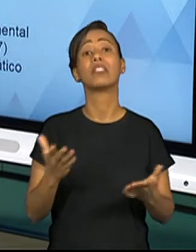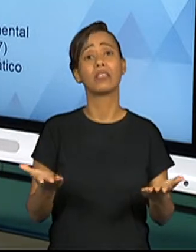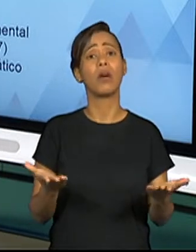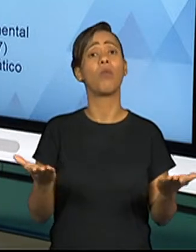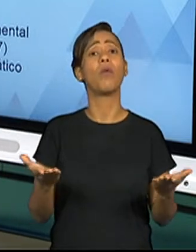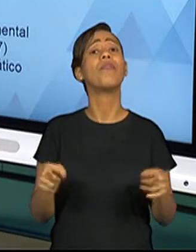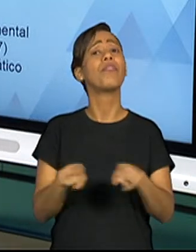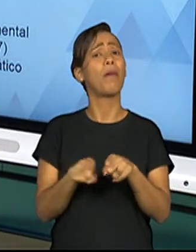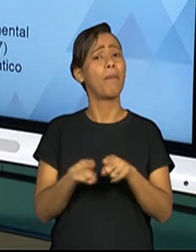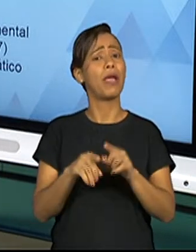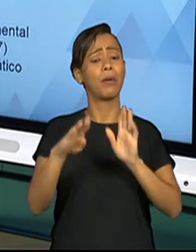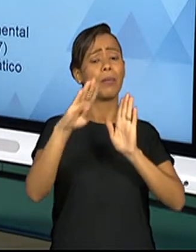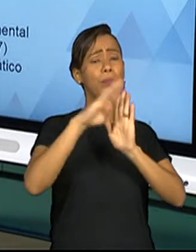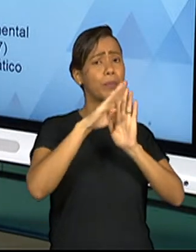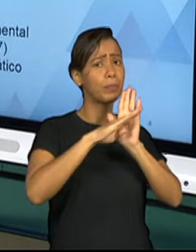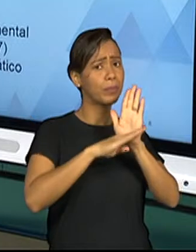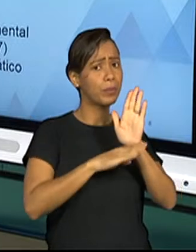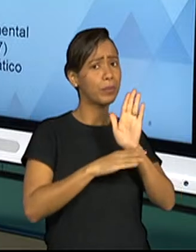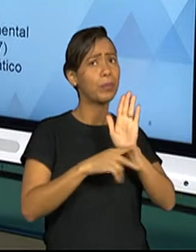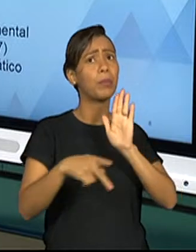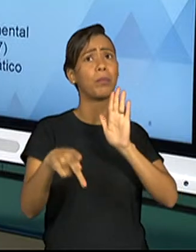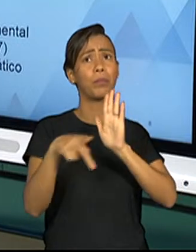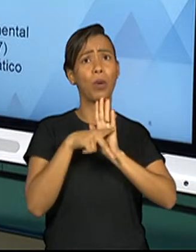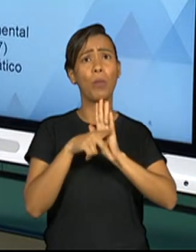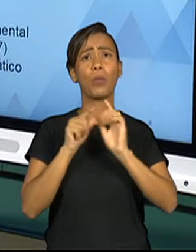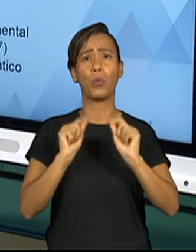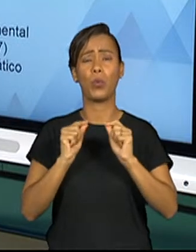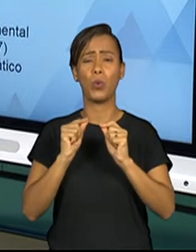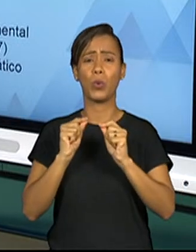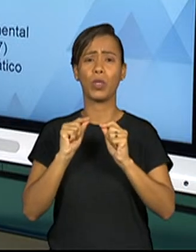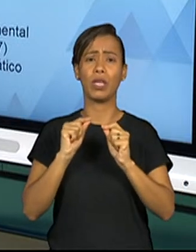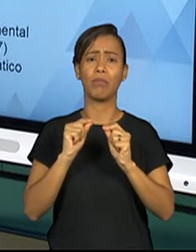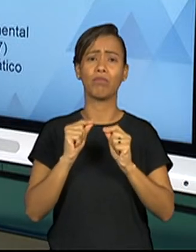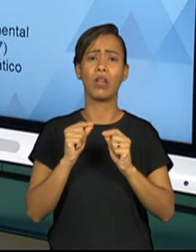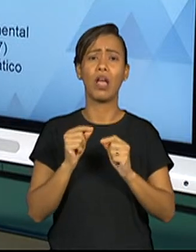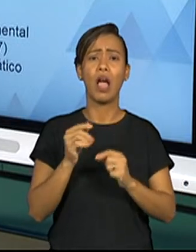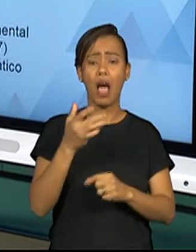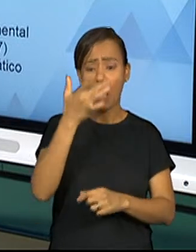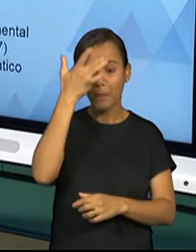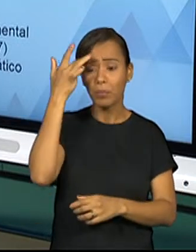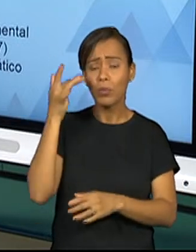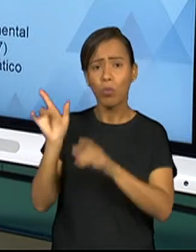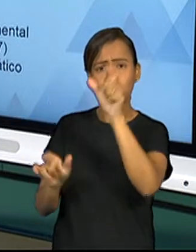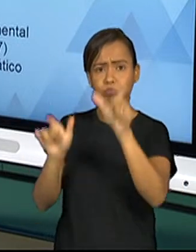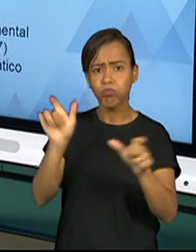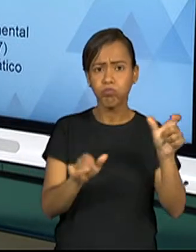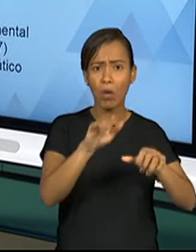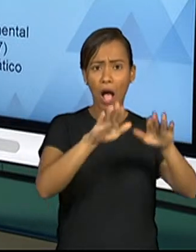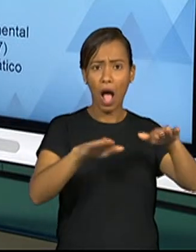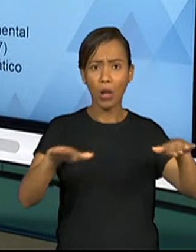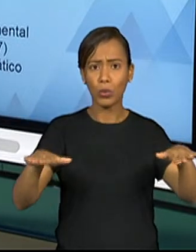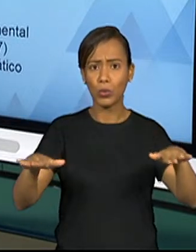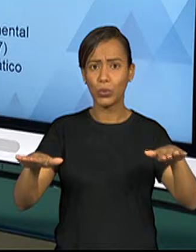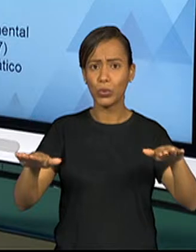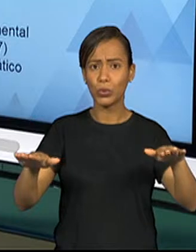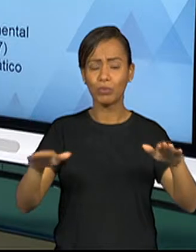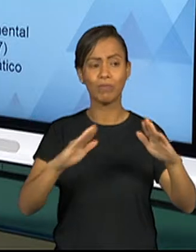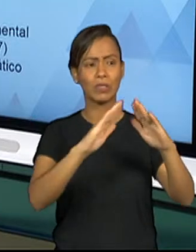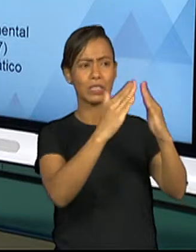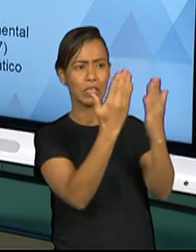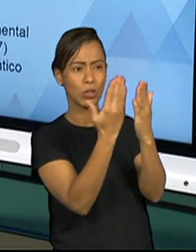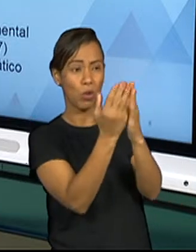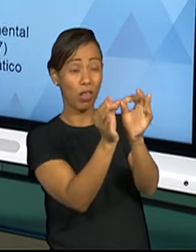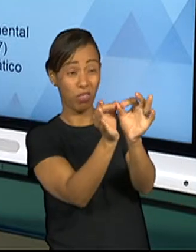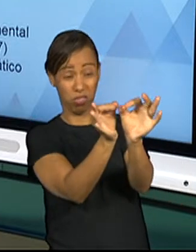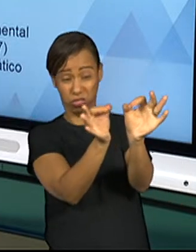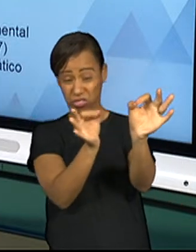tenho um programa de transporte escolar, significa o quê? Que eu vou garantir que um aluno que não tem uma escola